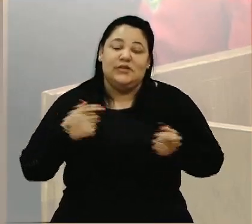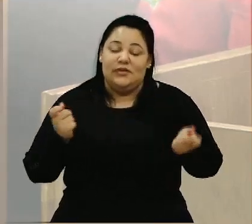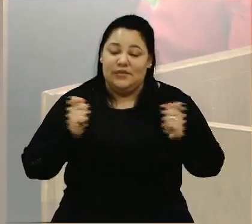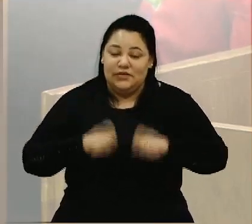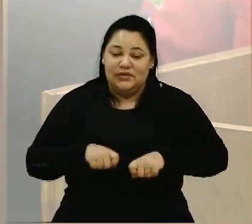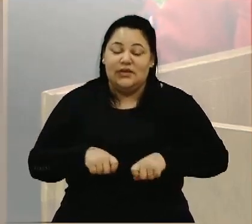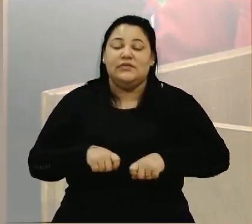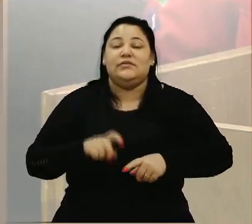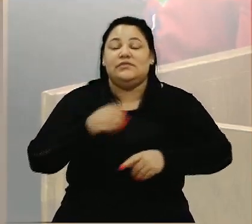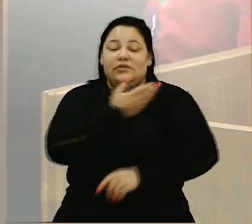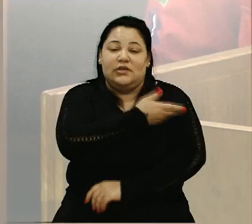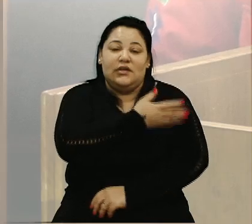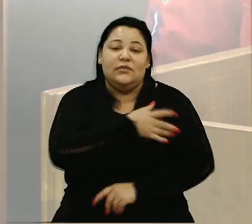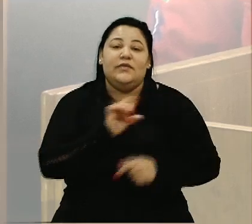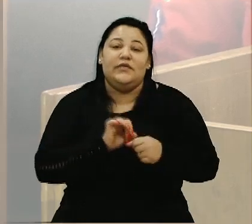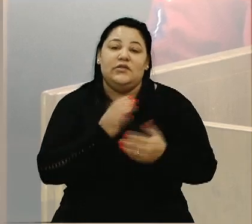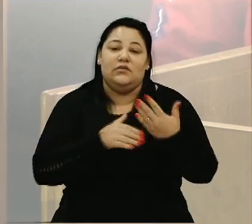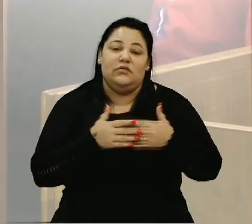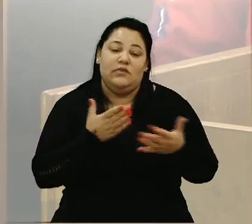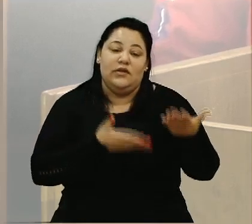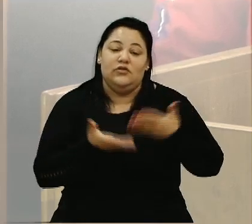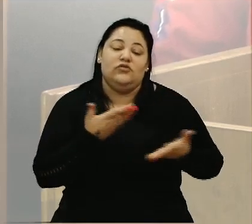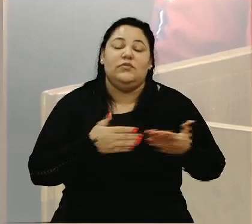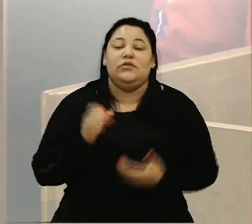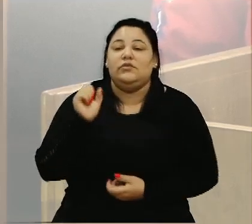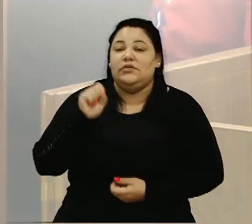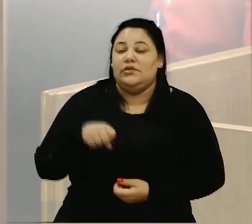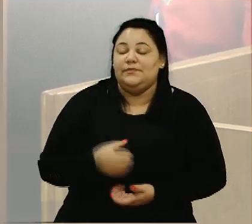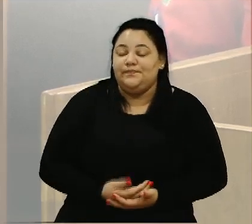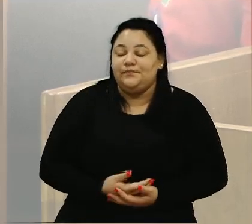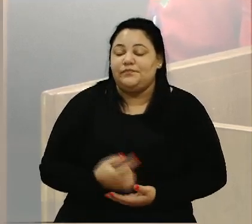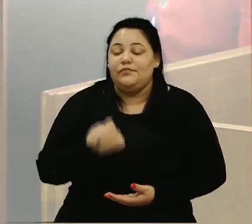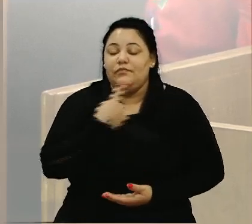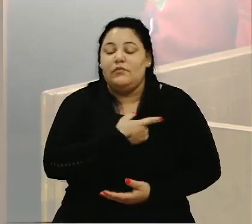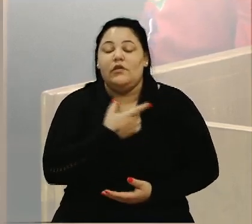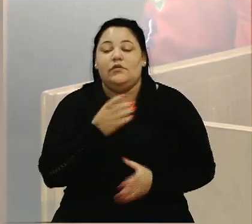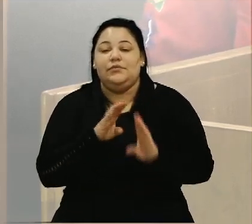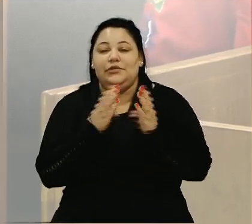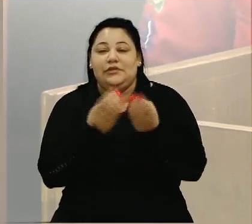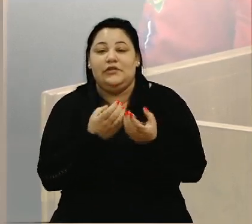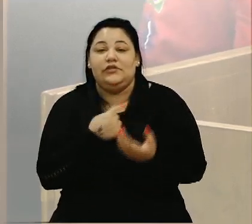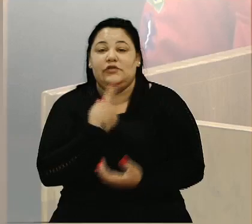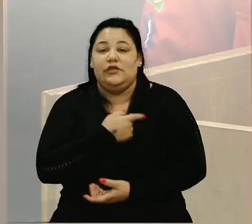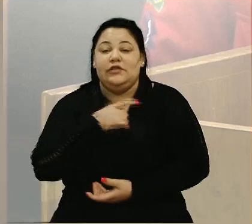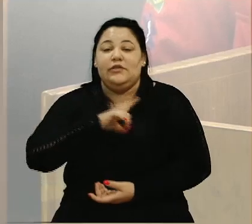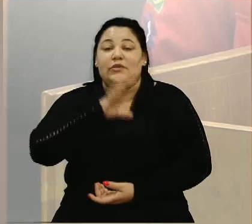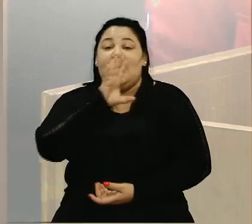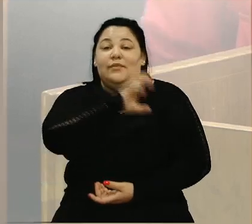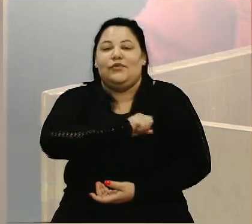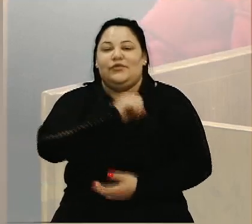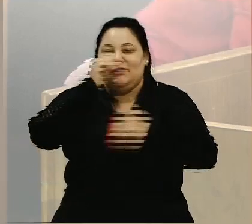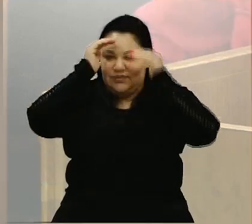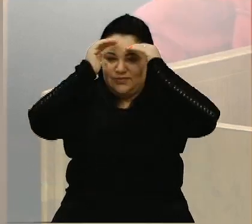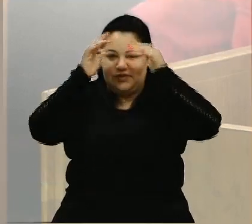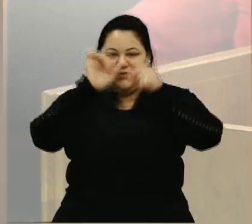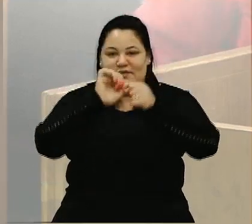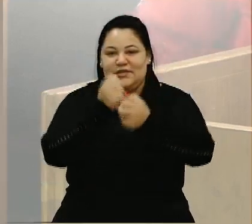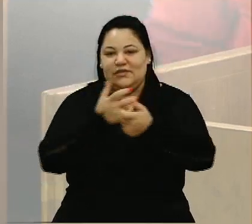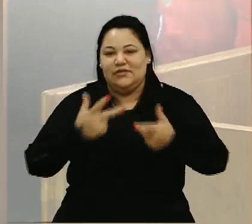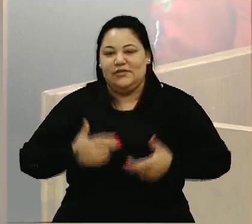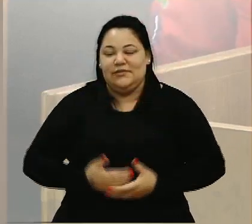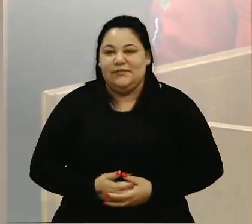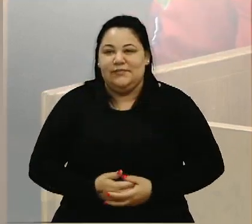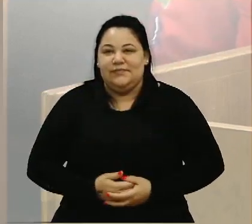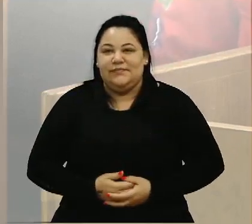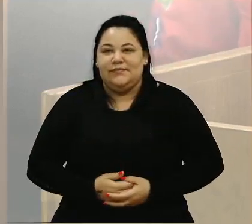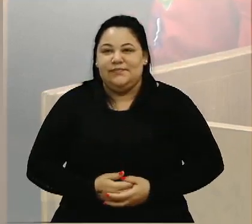fazer todo esse atendimento aí à nossa comunidade. E temos amor e respeito em fazer isso. O que ganhamos